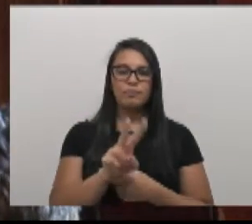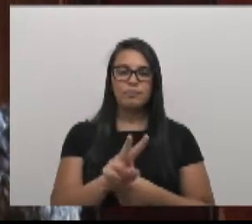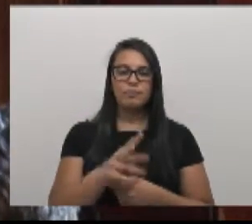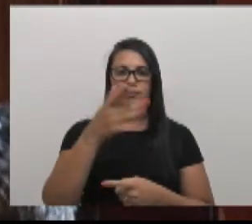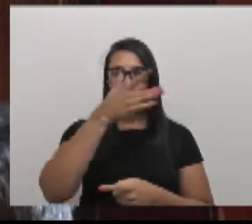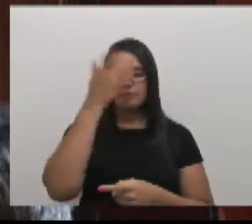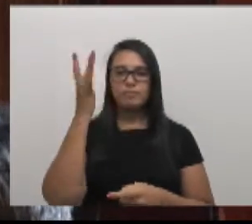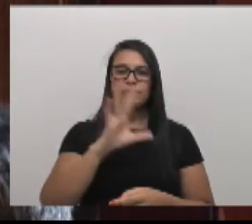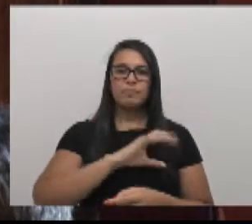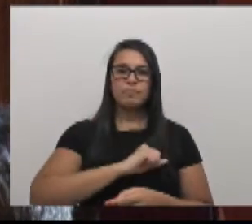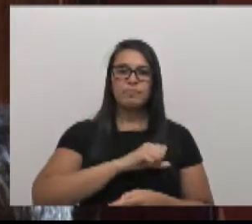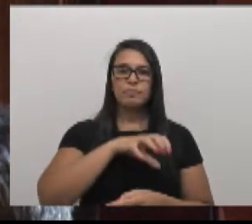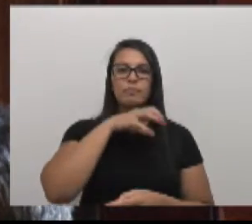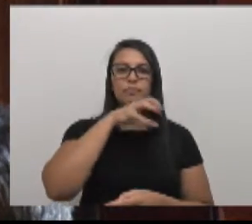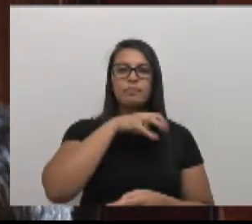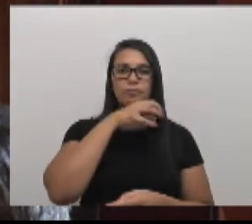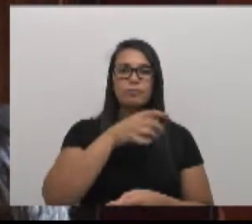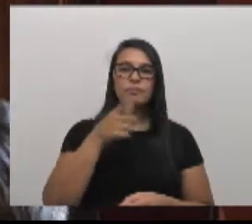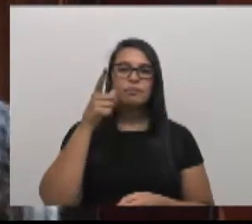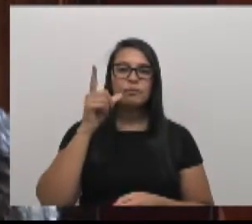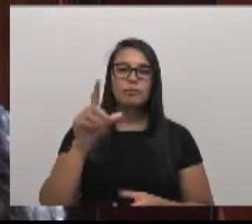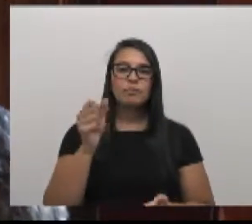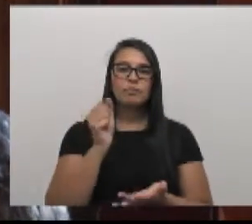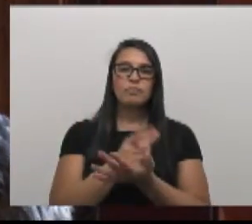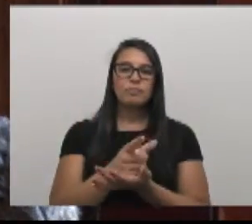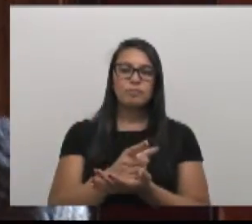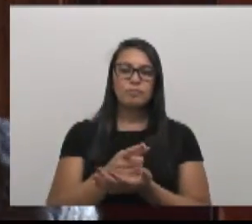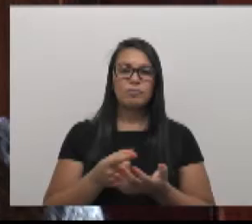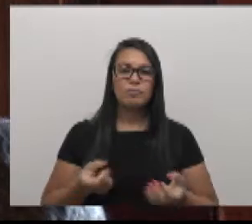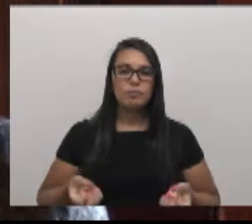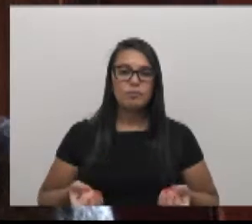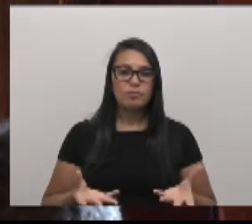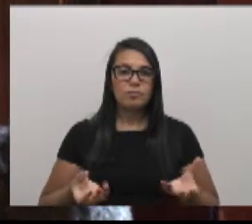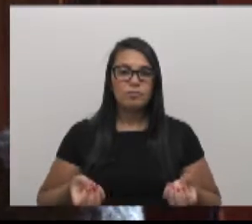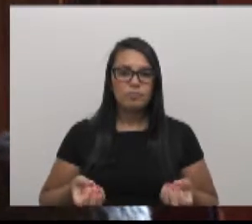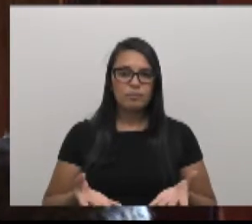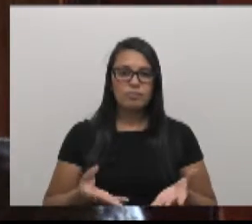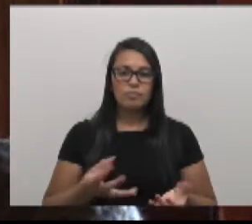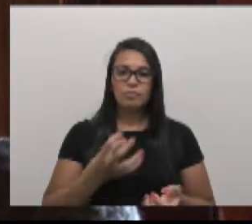pessoas que amam esses animais, de conseguir comprar uma cadeira de rodas para o seu cachorrinho.